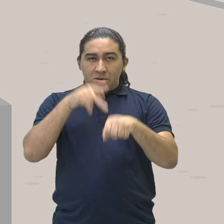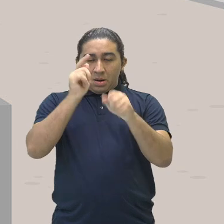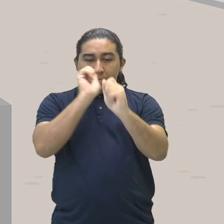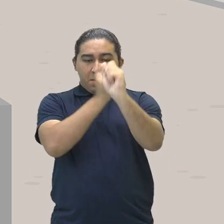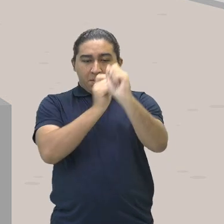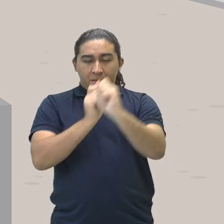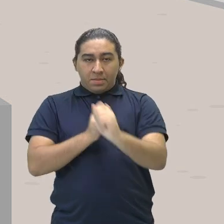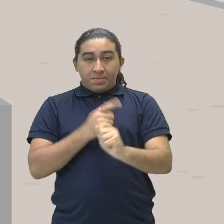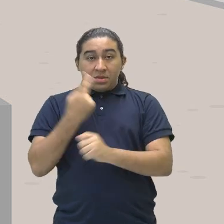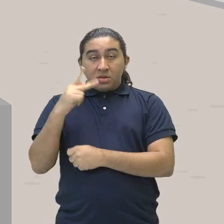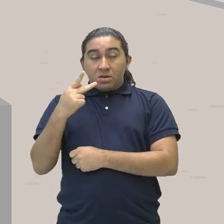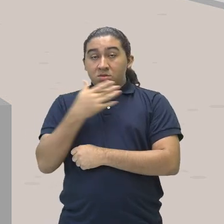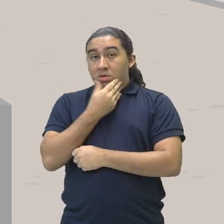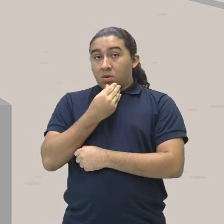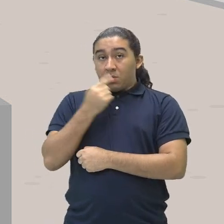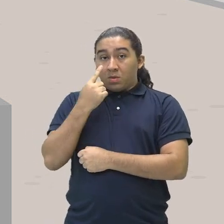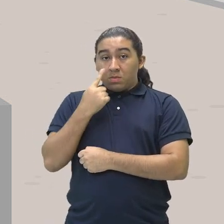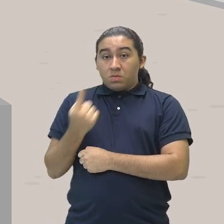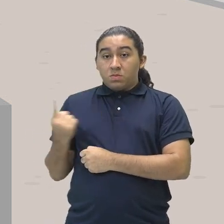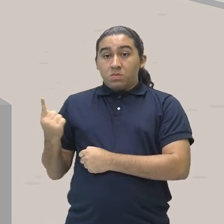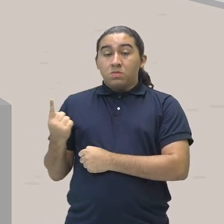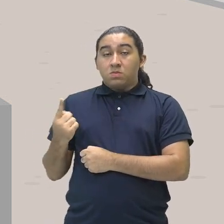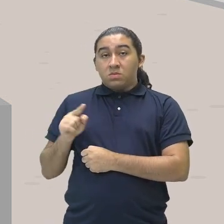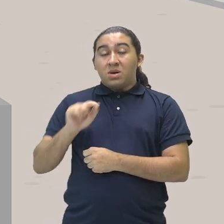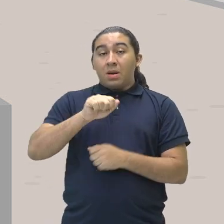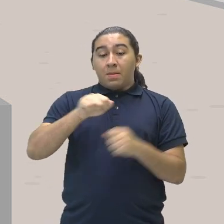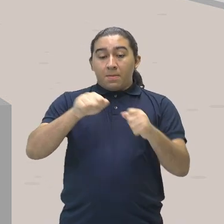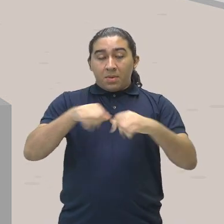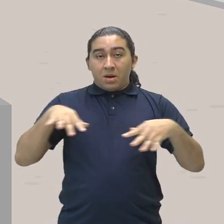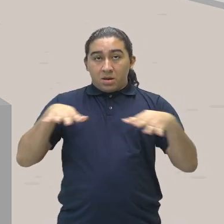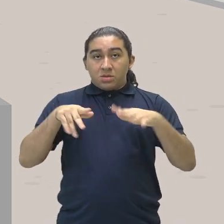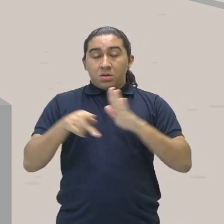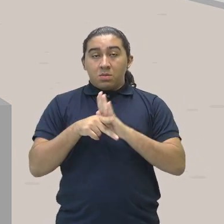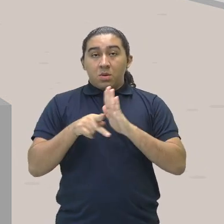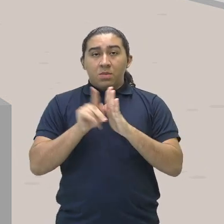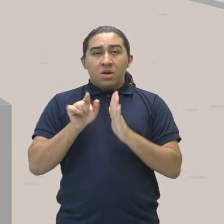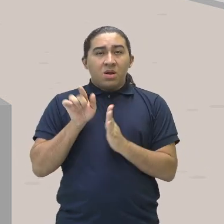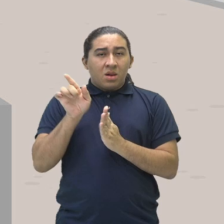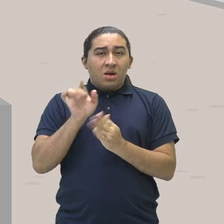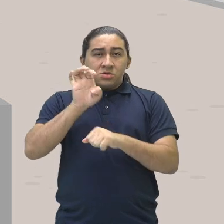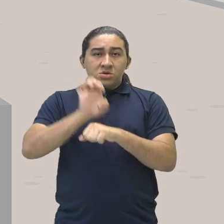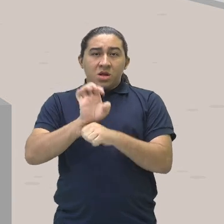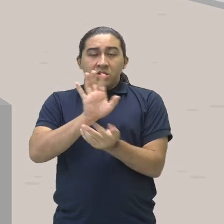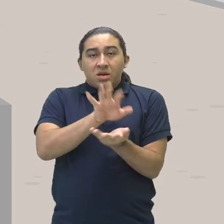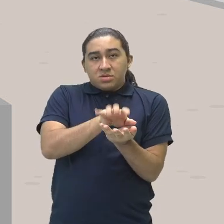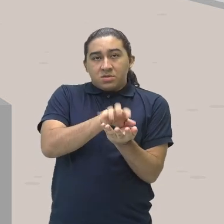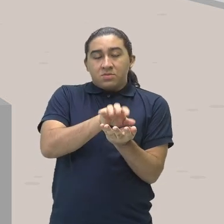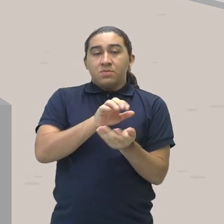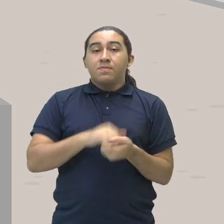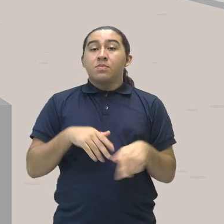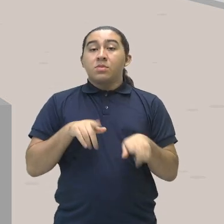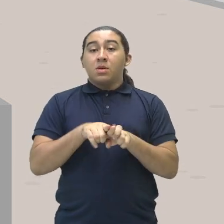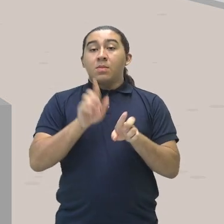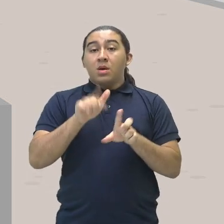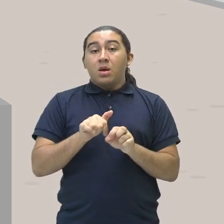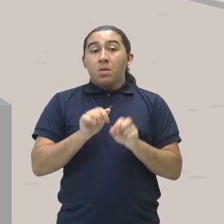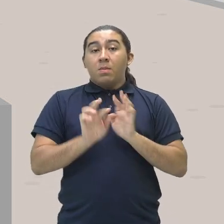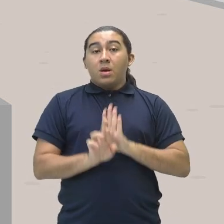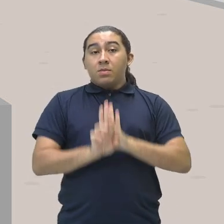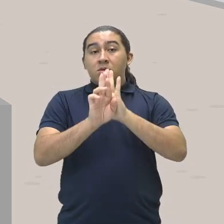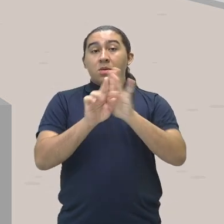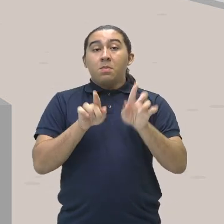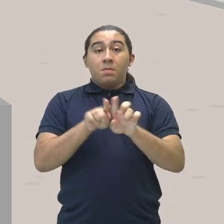Nassau, na Praça da República do Recife. E esse aqui é uma representação, mas